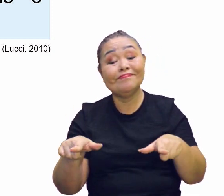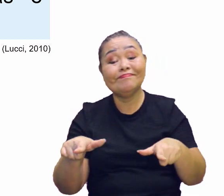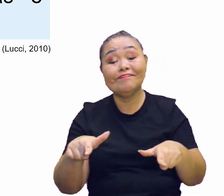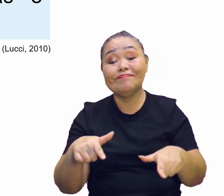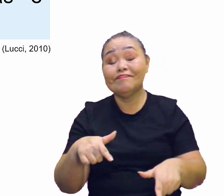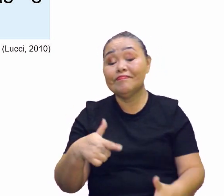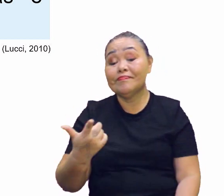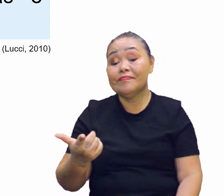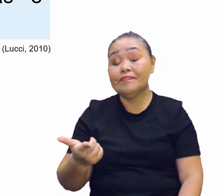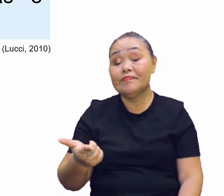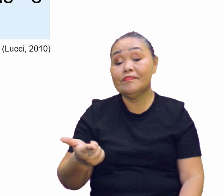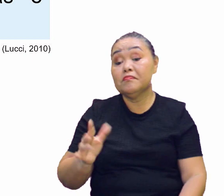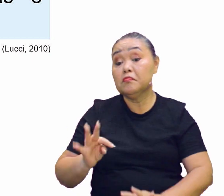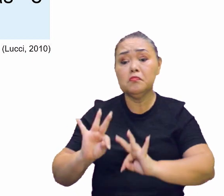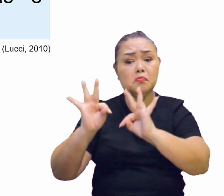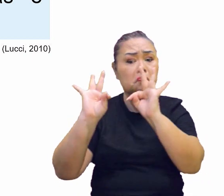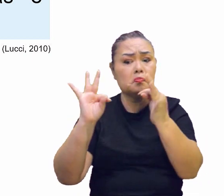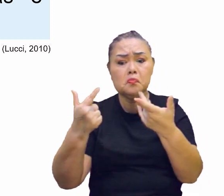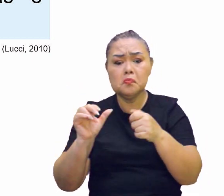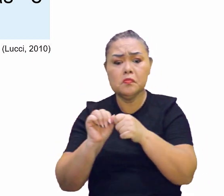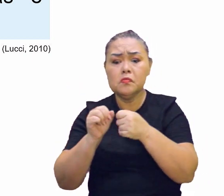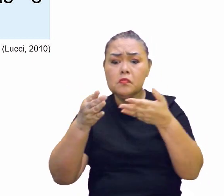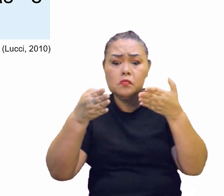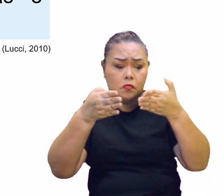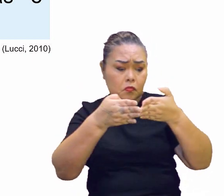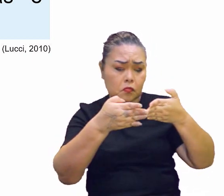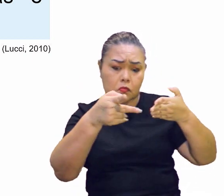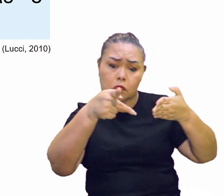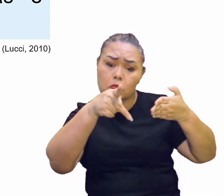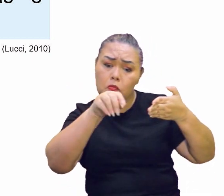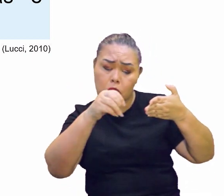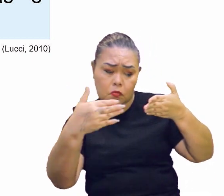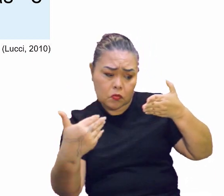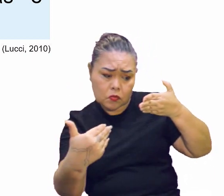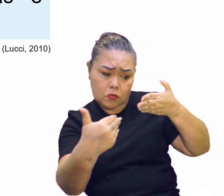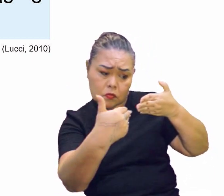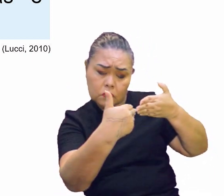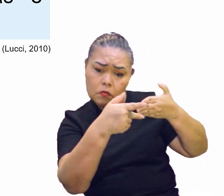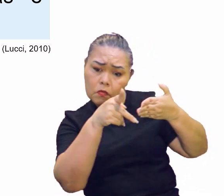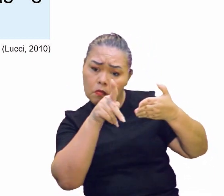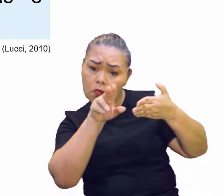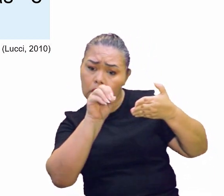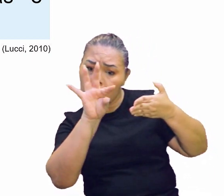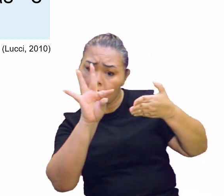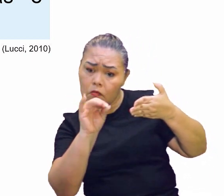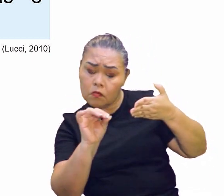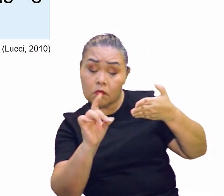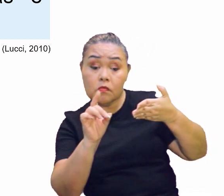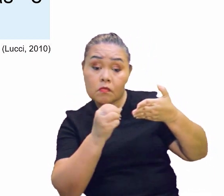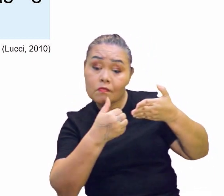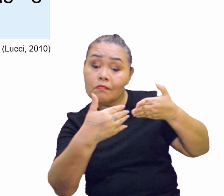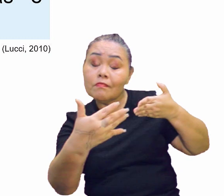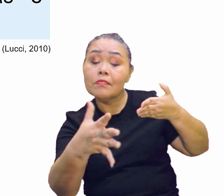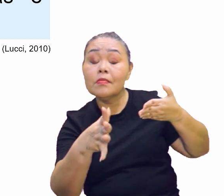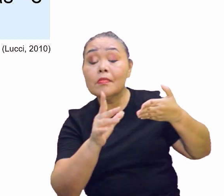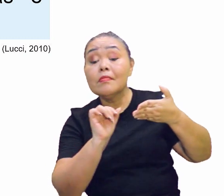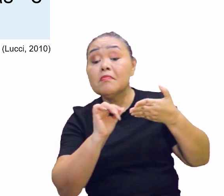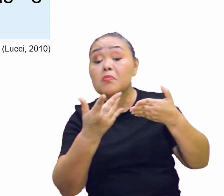a tecnologia de ponta nos portos e que vai fazer também a gente ter um fluxo